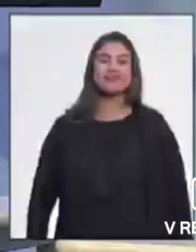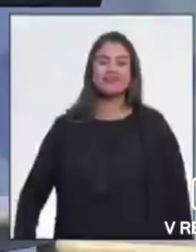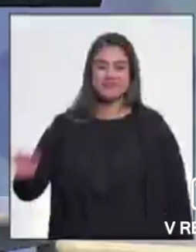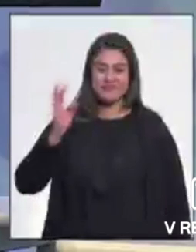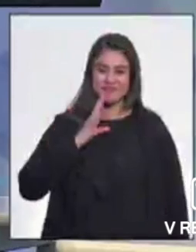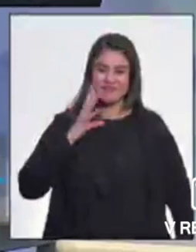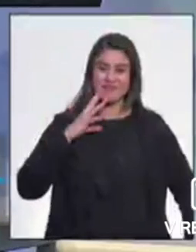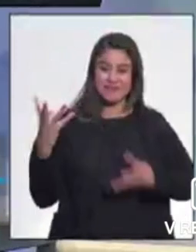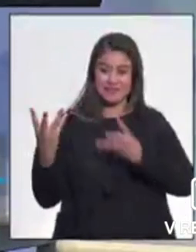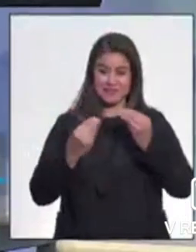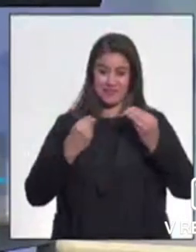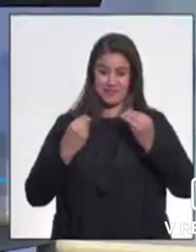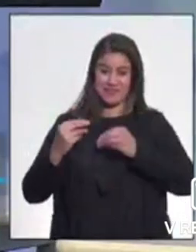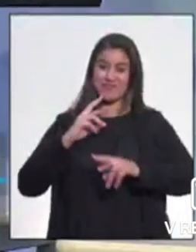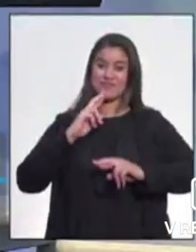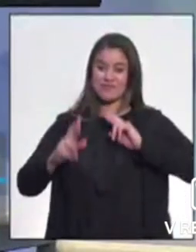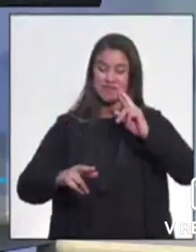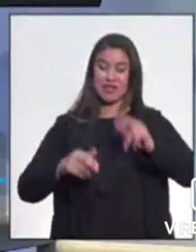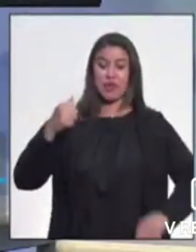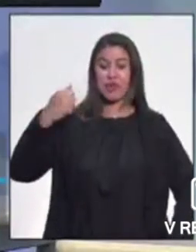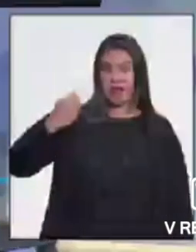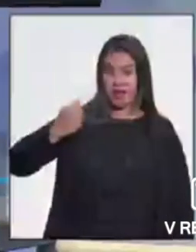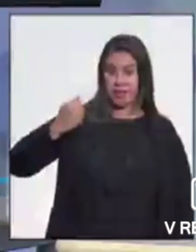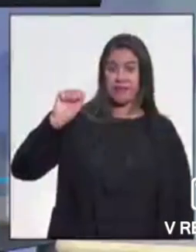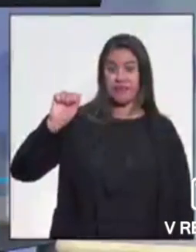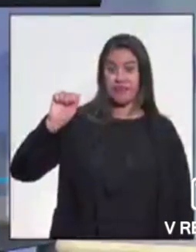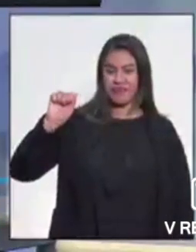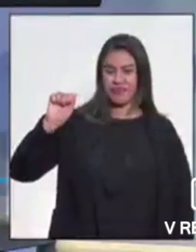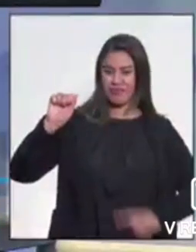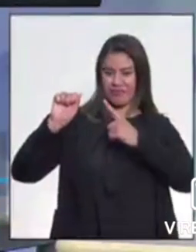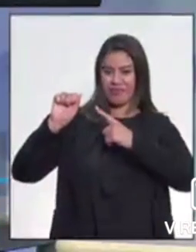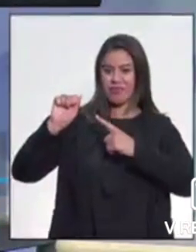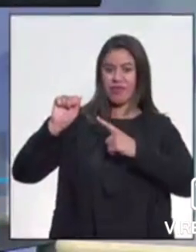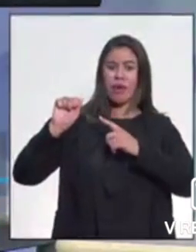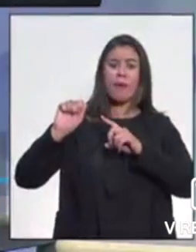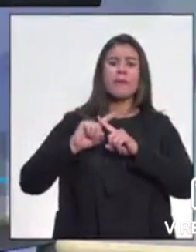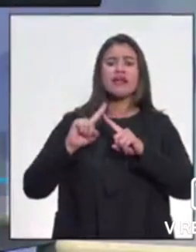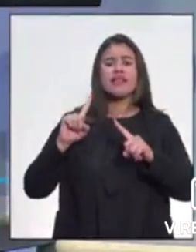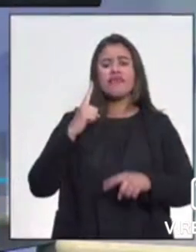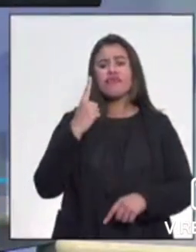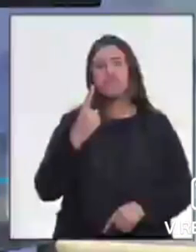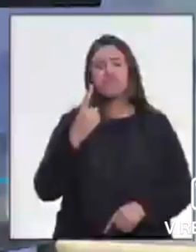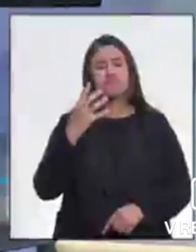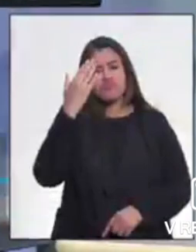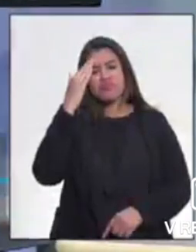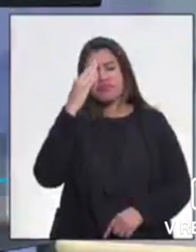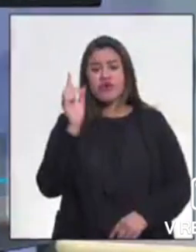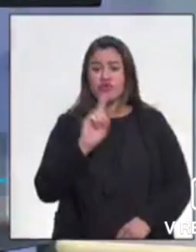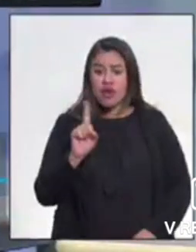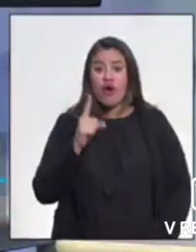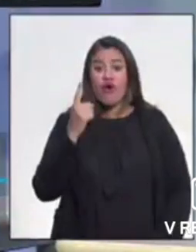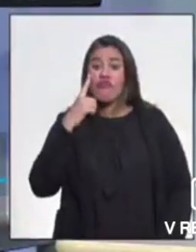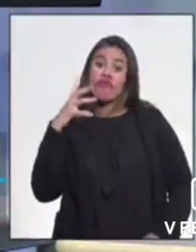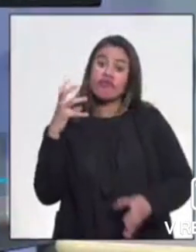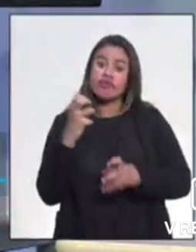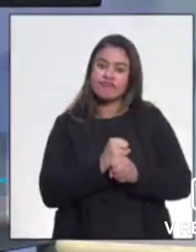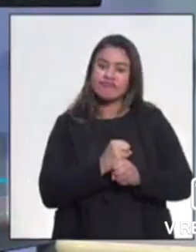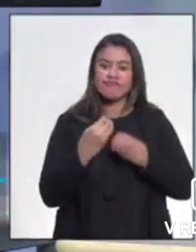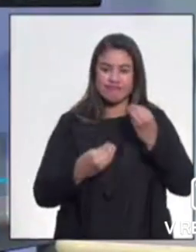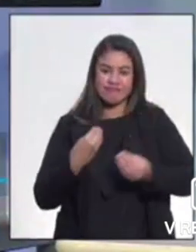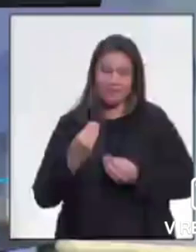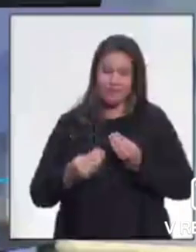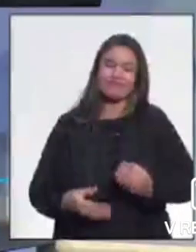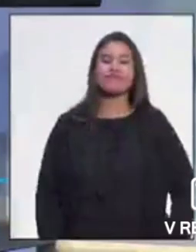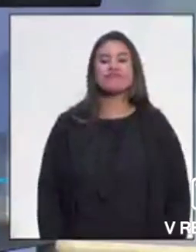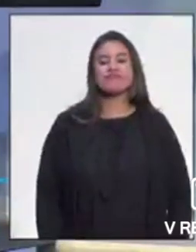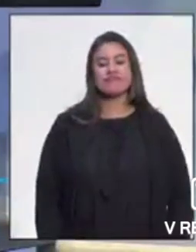Legal, a grande maioria respondeu item A. Mas teve um colega que falou que não entendeu muito bem a conta. Vamos demonstrar essa continha para ele?